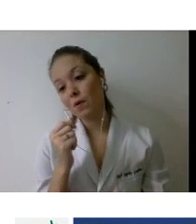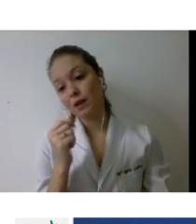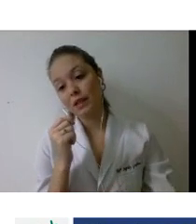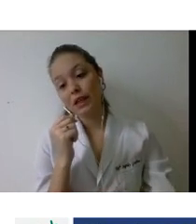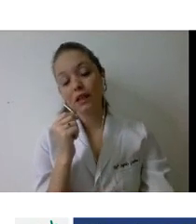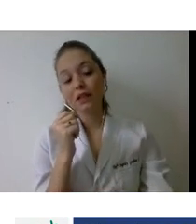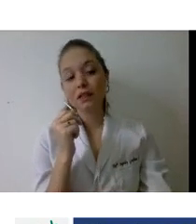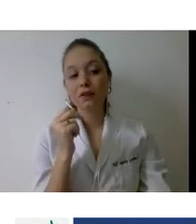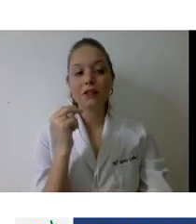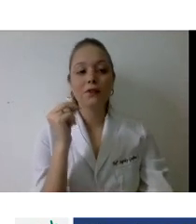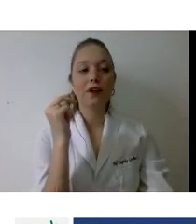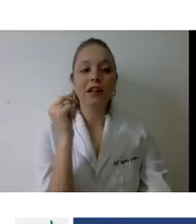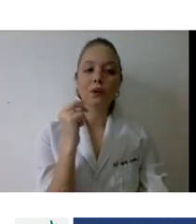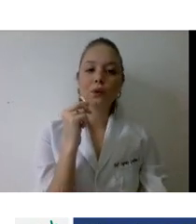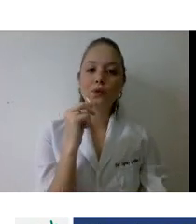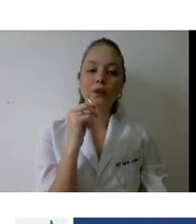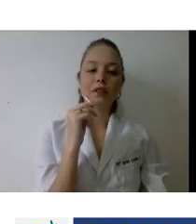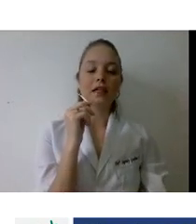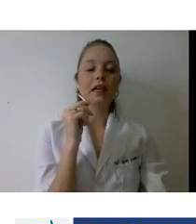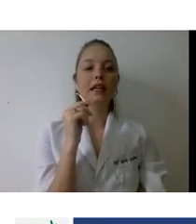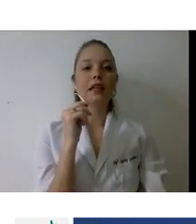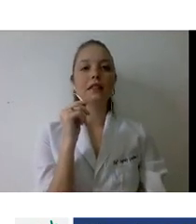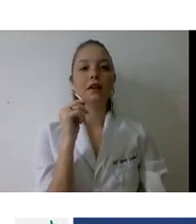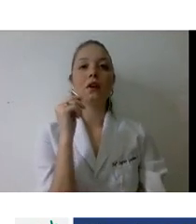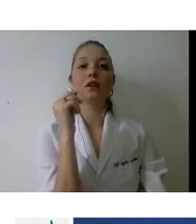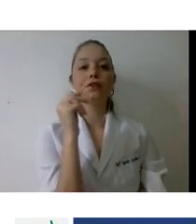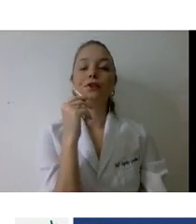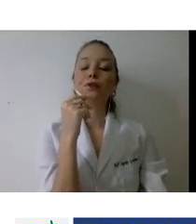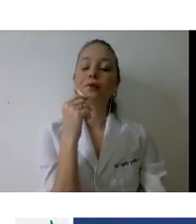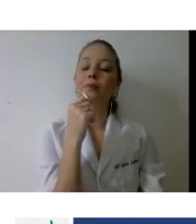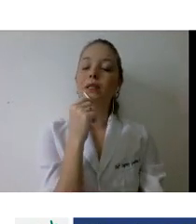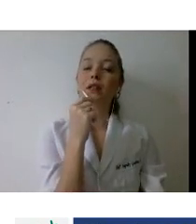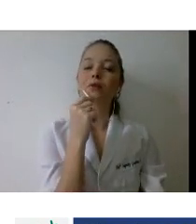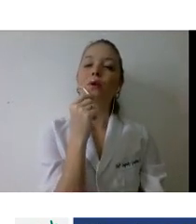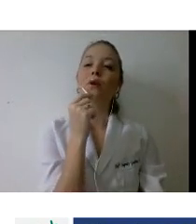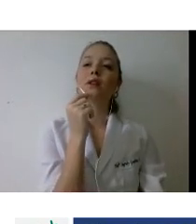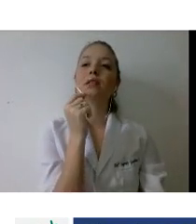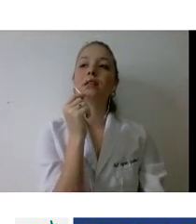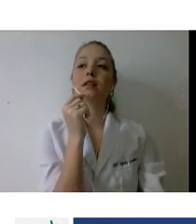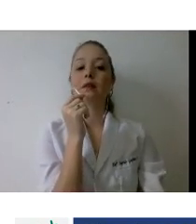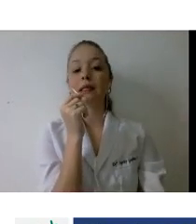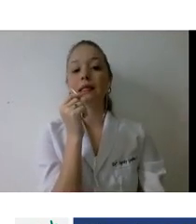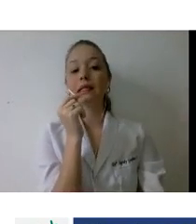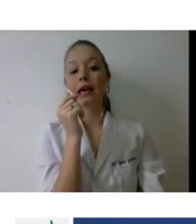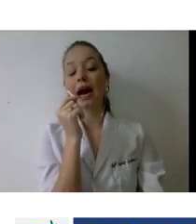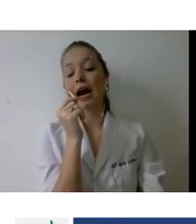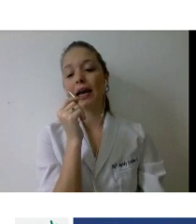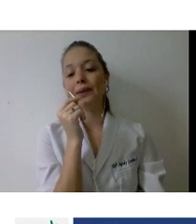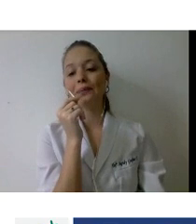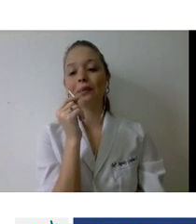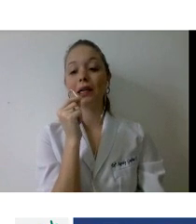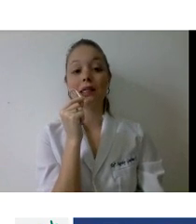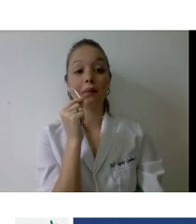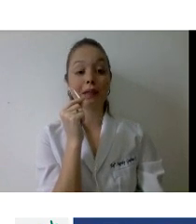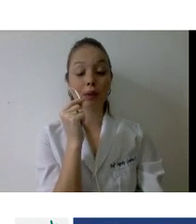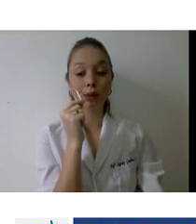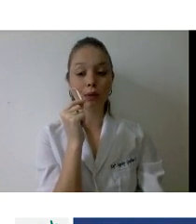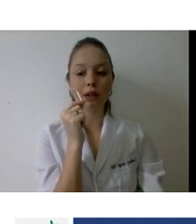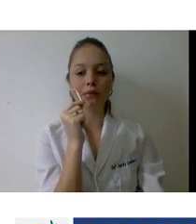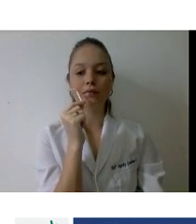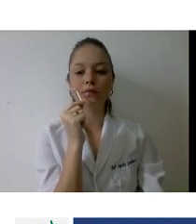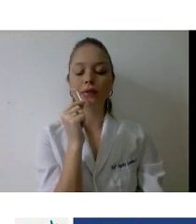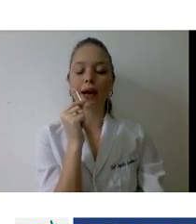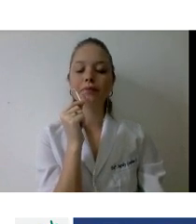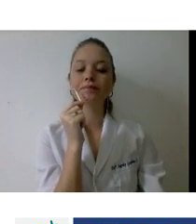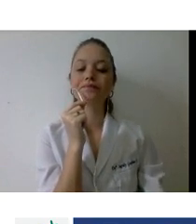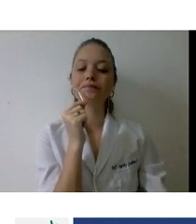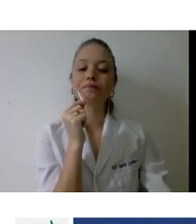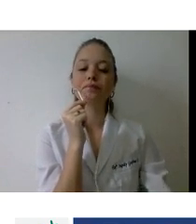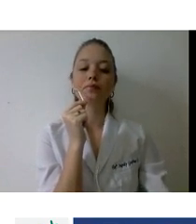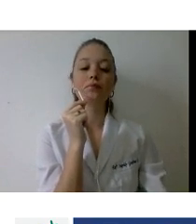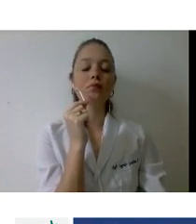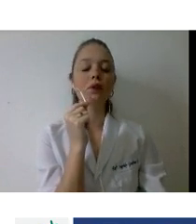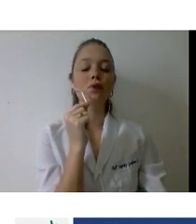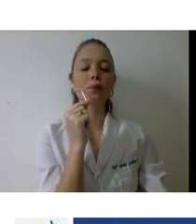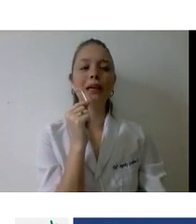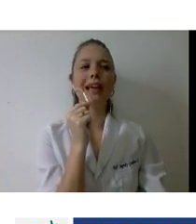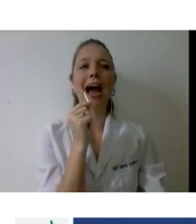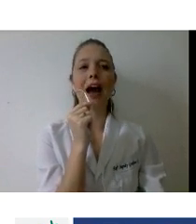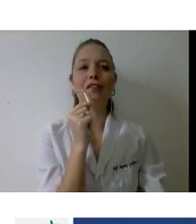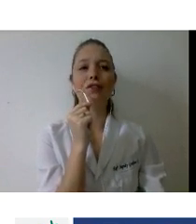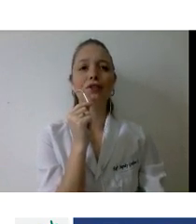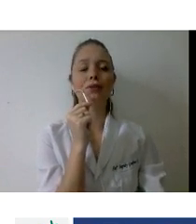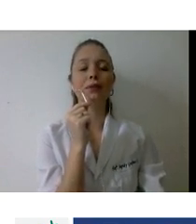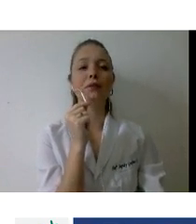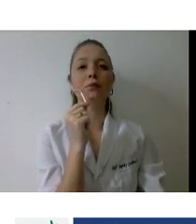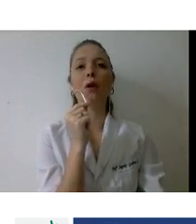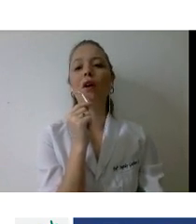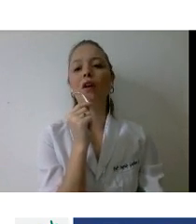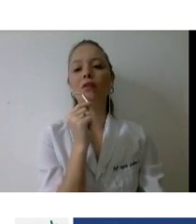super comum com as crianças, são as fraturas, né? A criança gosta de subir nas coisas e às vezes cai e se machuca, tá? Subir